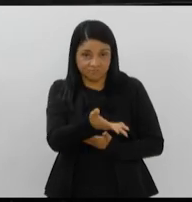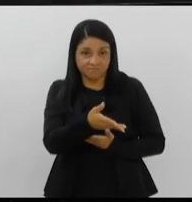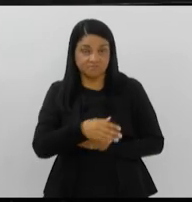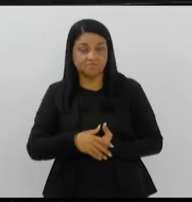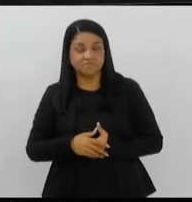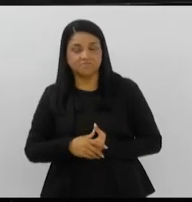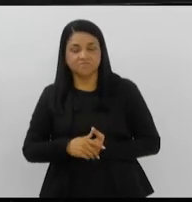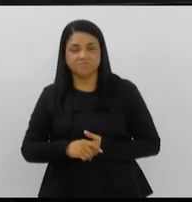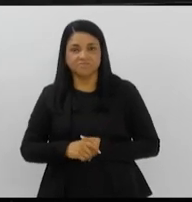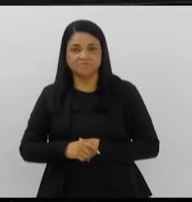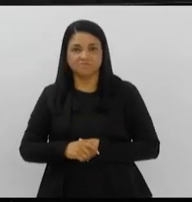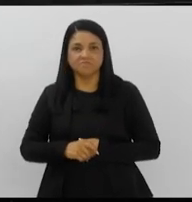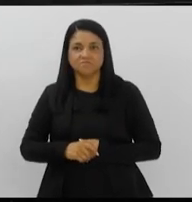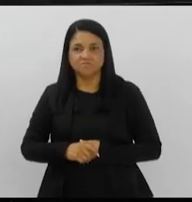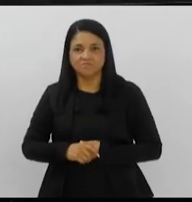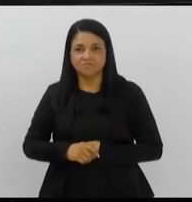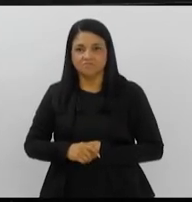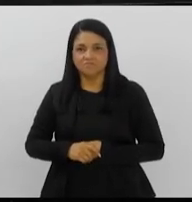Mas,